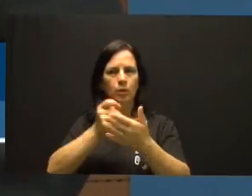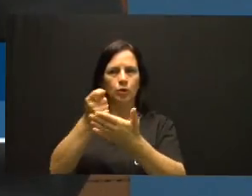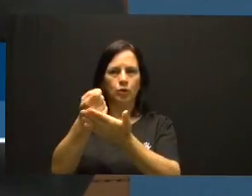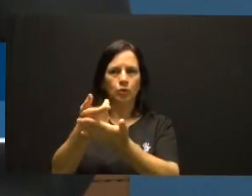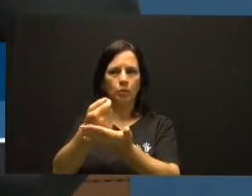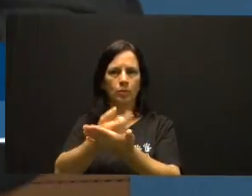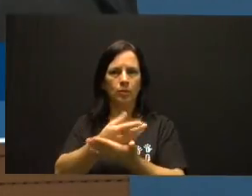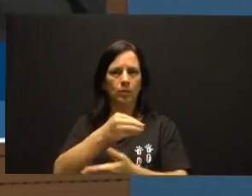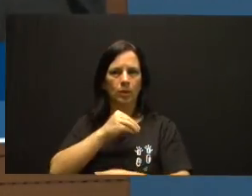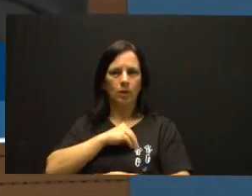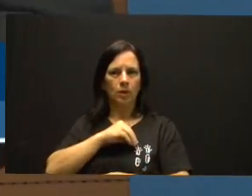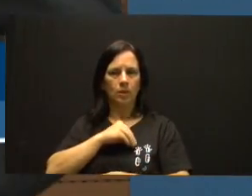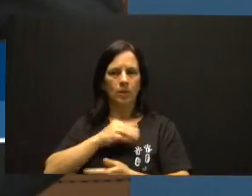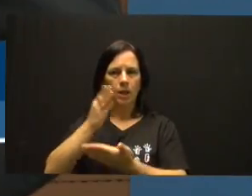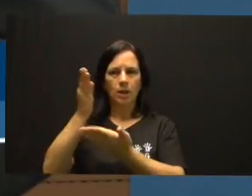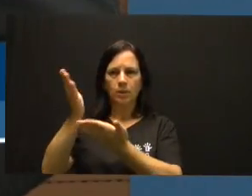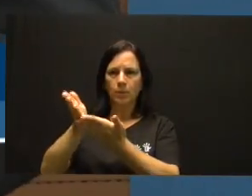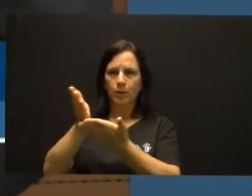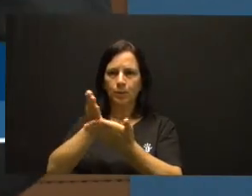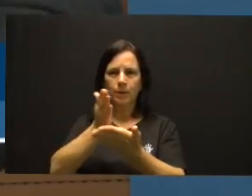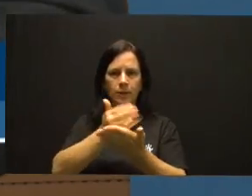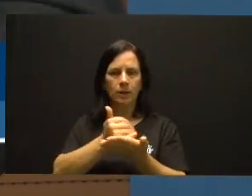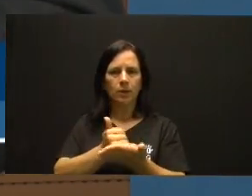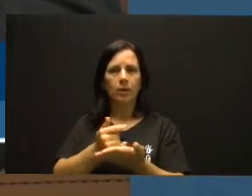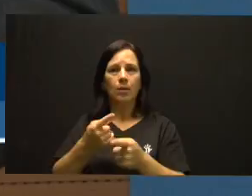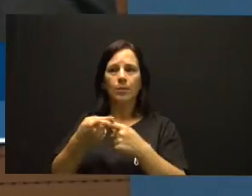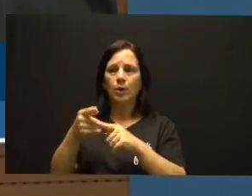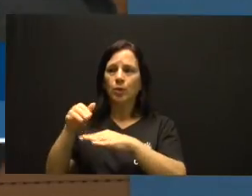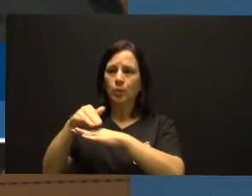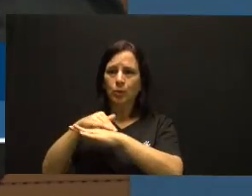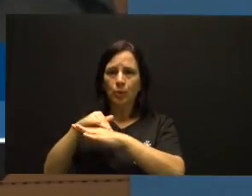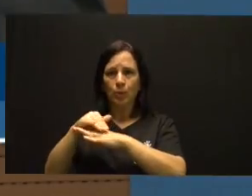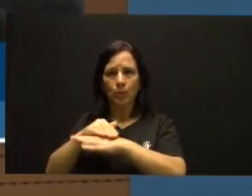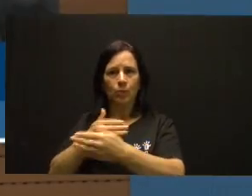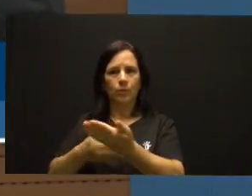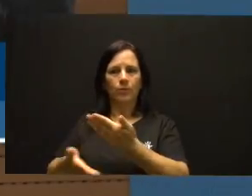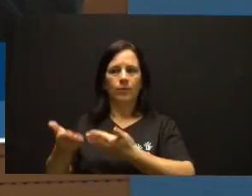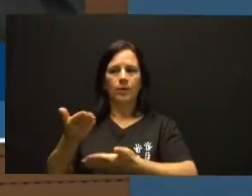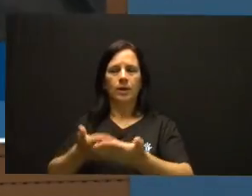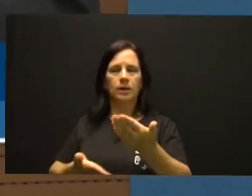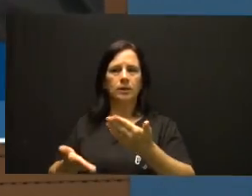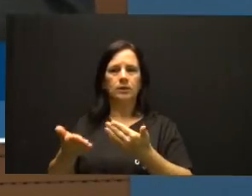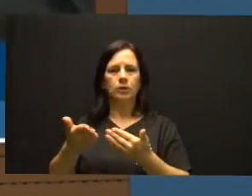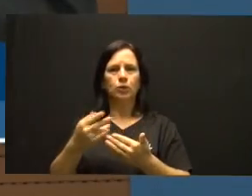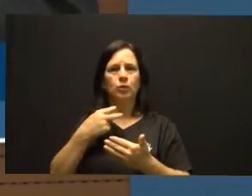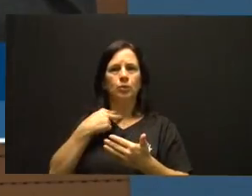que seja parcelado, mas dê uma justificativa, porque o que não pode, querendo ou não,